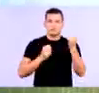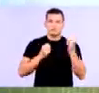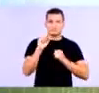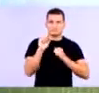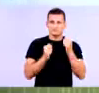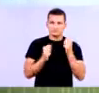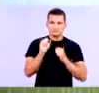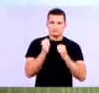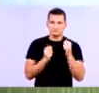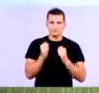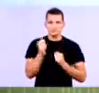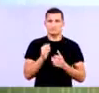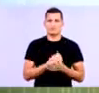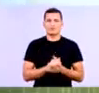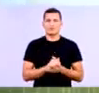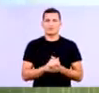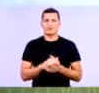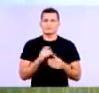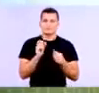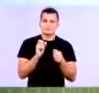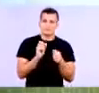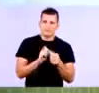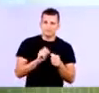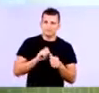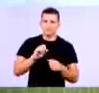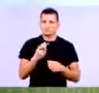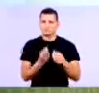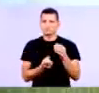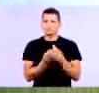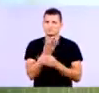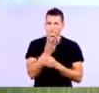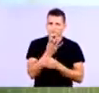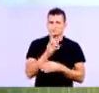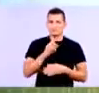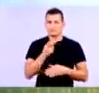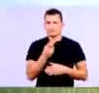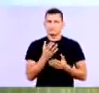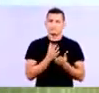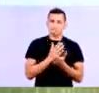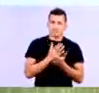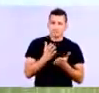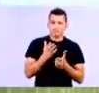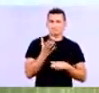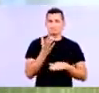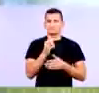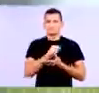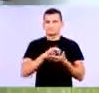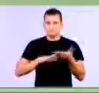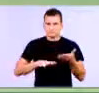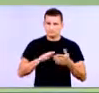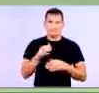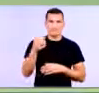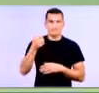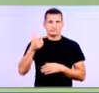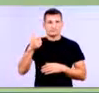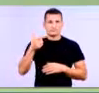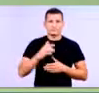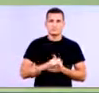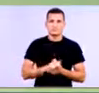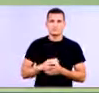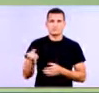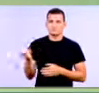empresas que executam ou fabricam ou proporcionam algum tipo de atividade. Segundo,